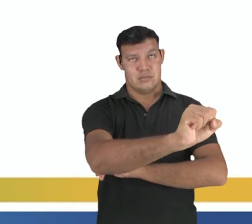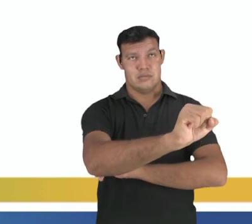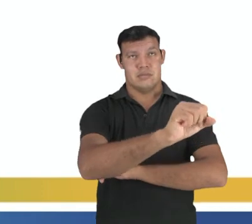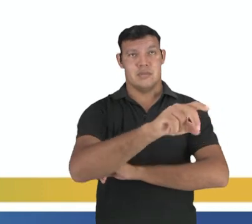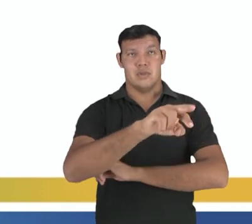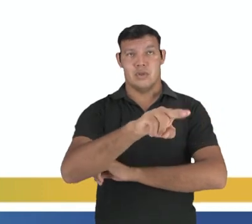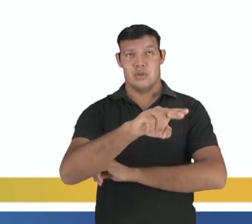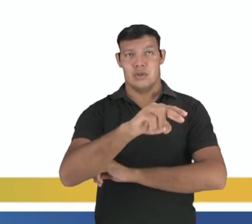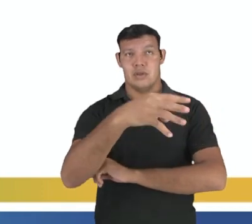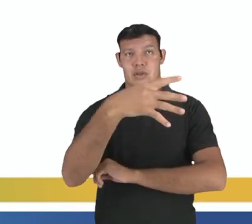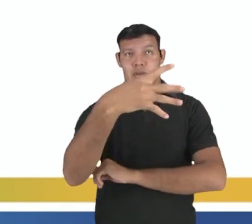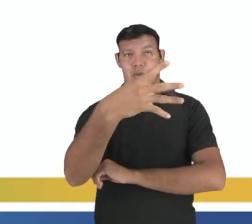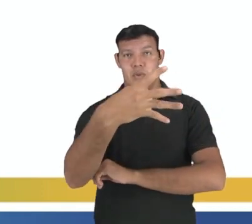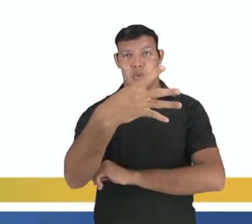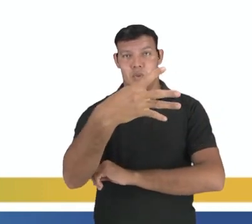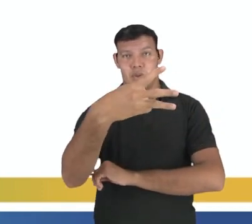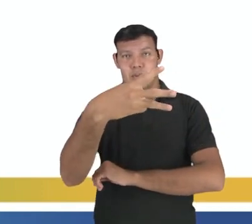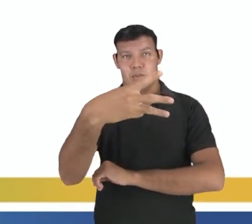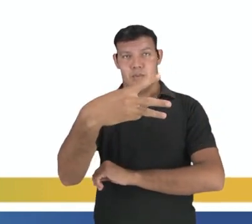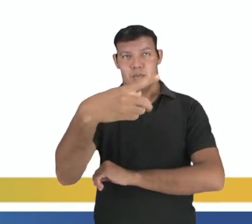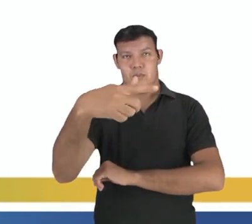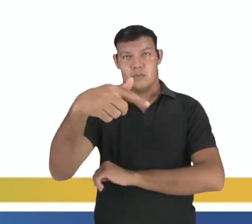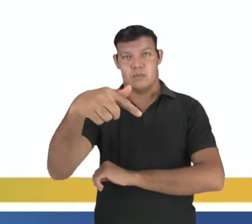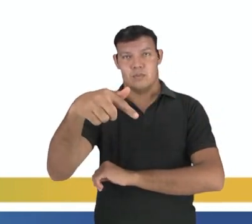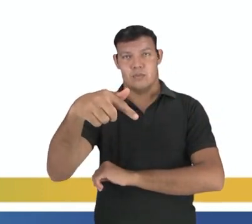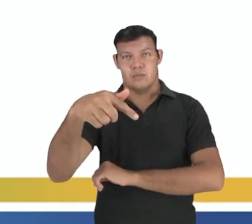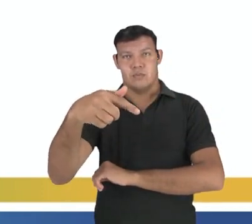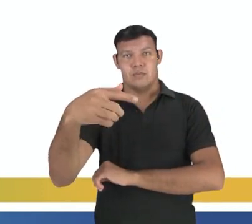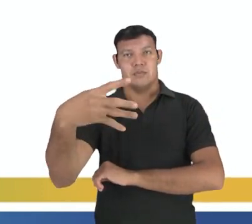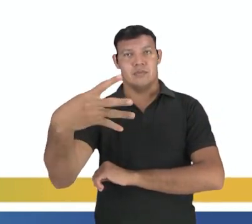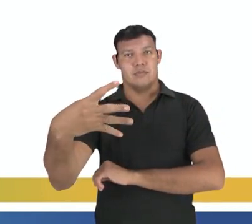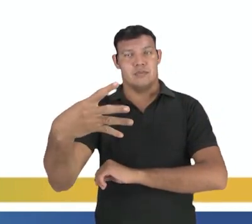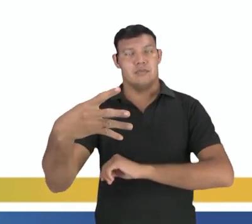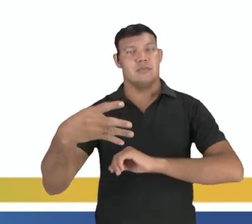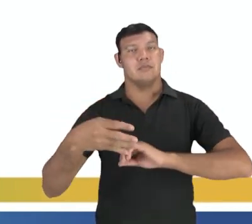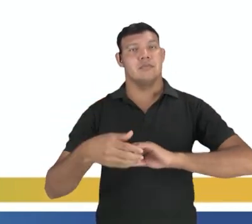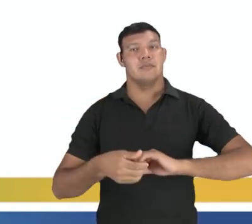2.187 vezes 2 é igual a